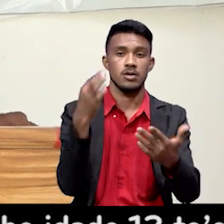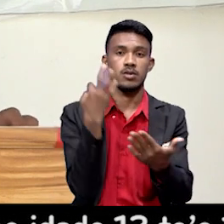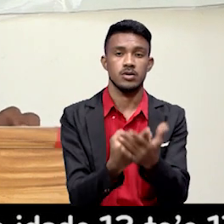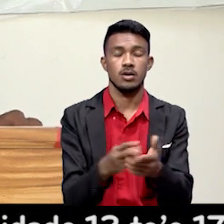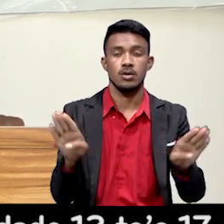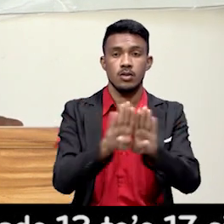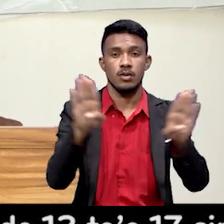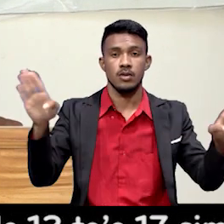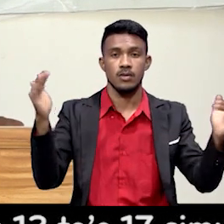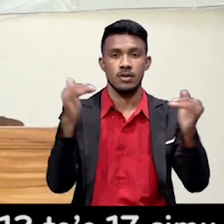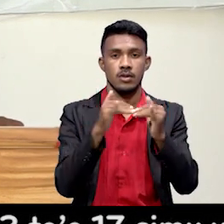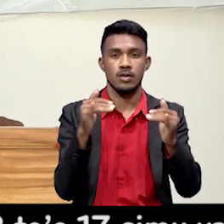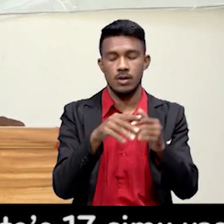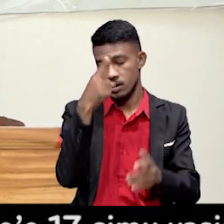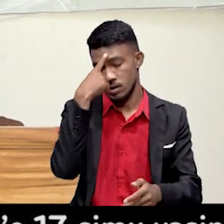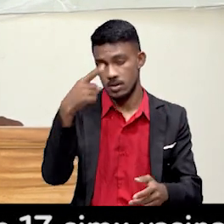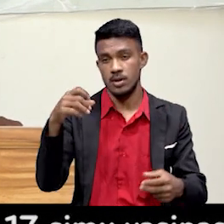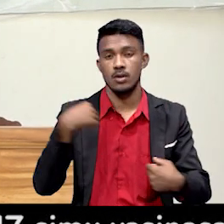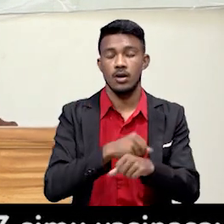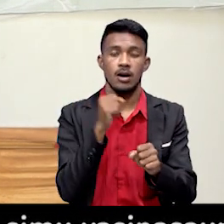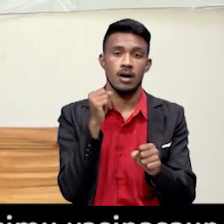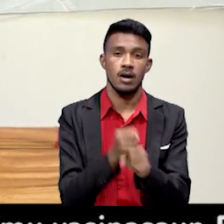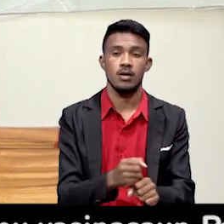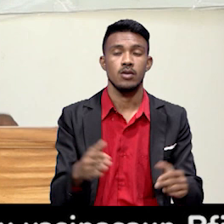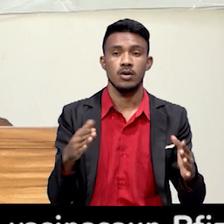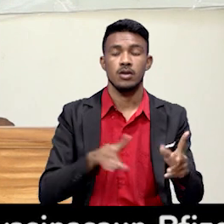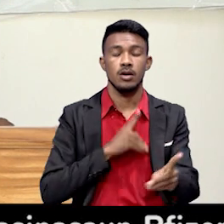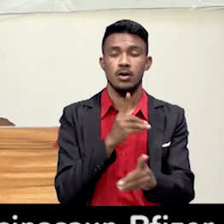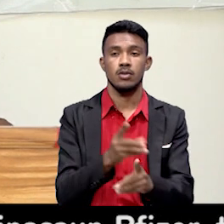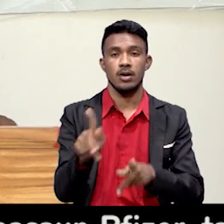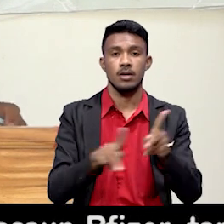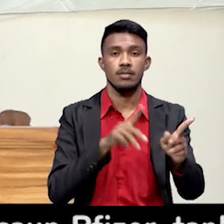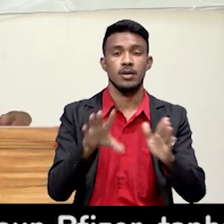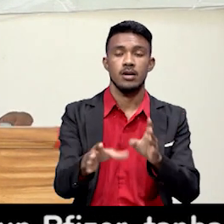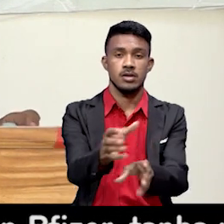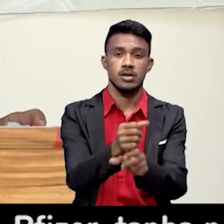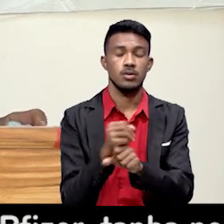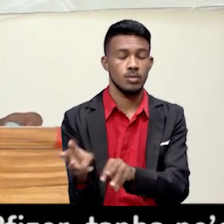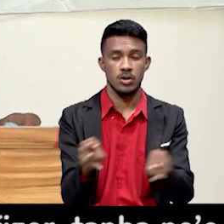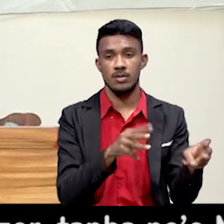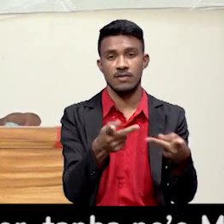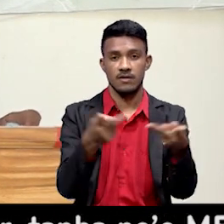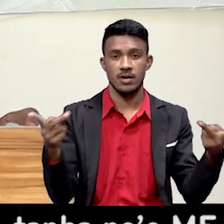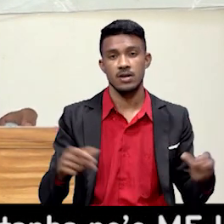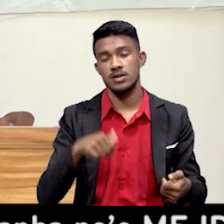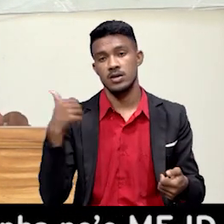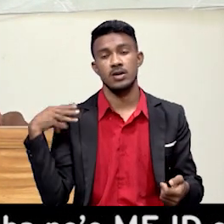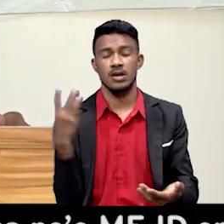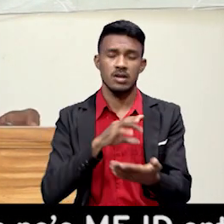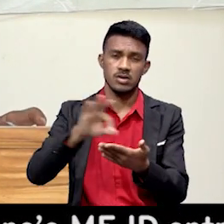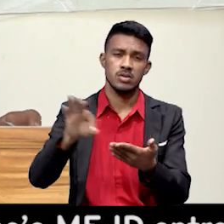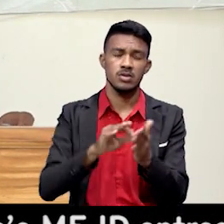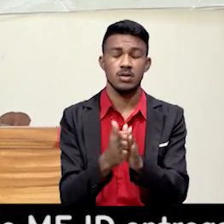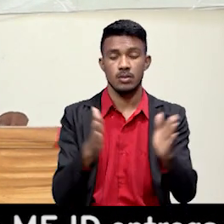local fazer audiência cara também a tua transferência direito na bem é máximo teu na muda para fazer cedo né e tu suca tem de prejuízo né bot